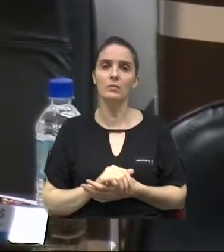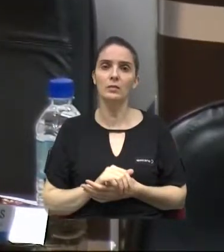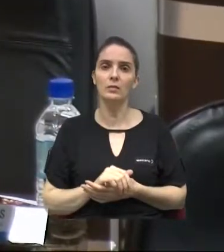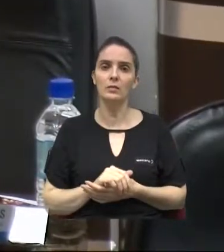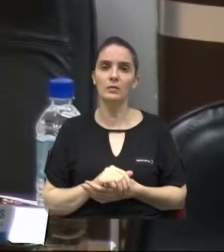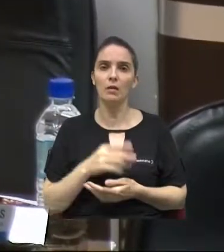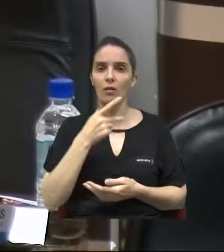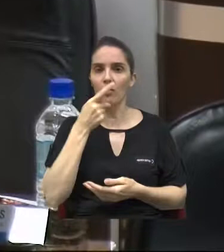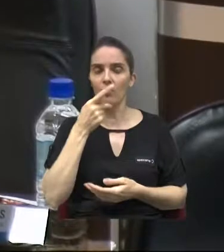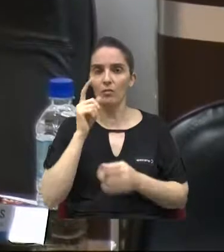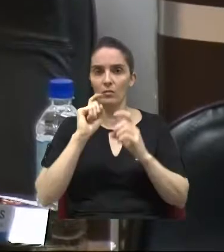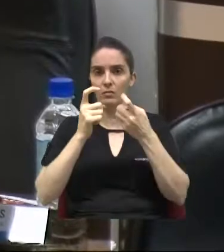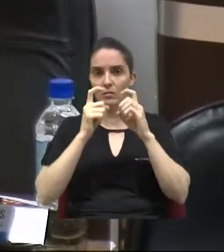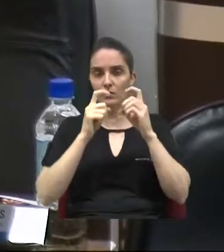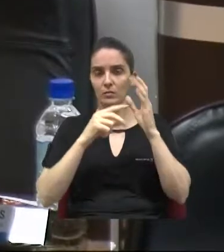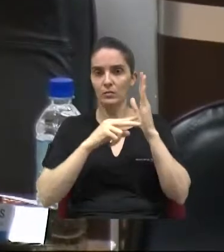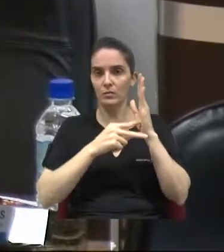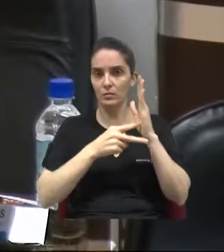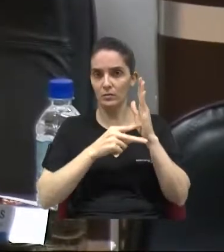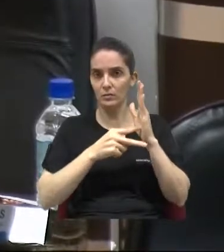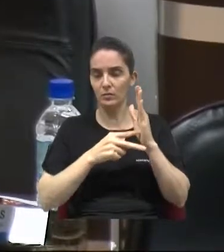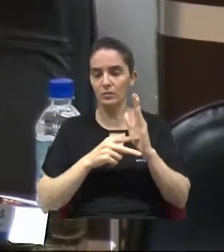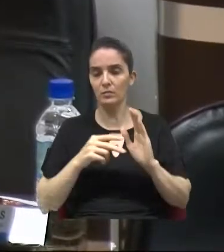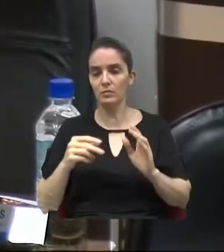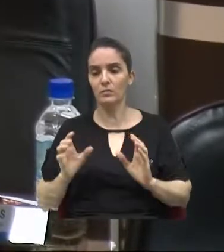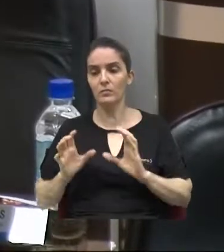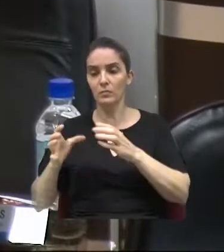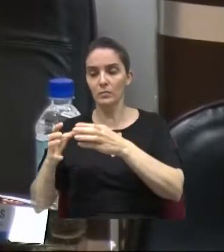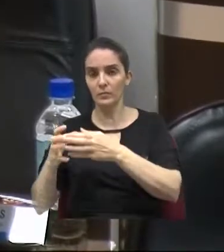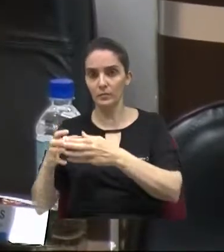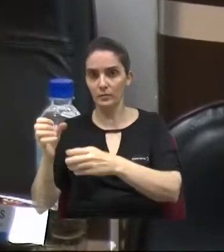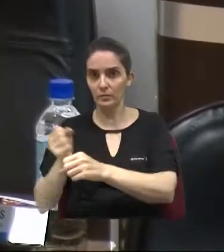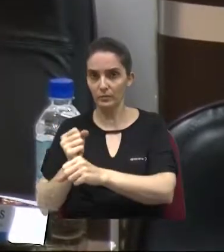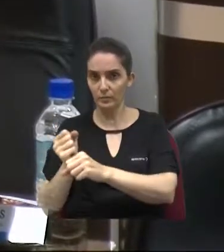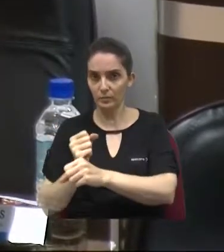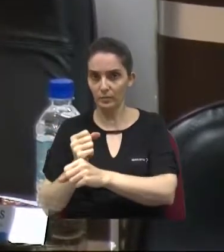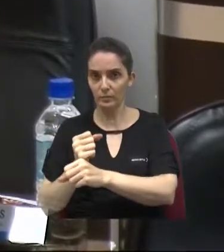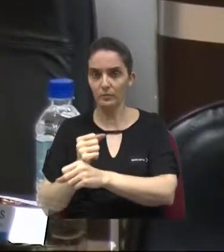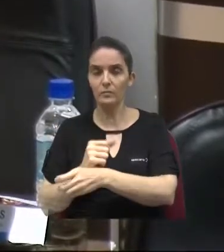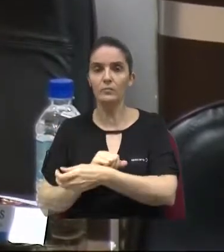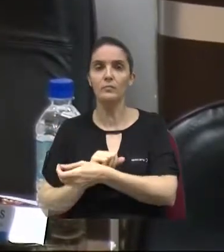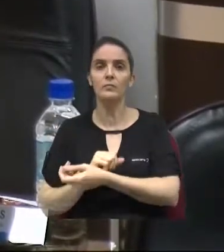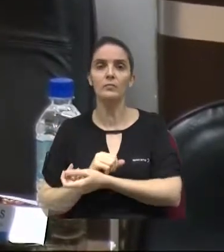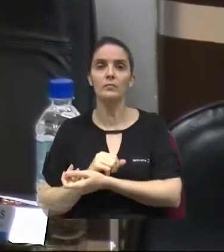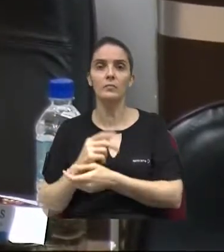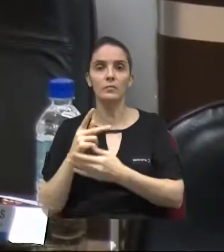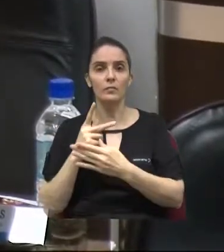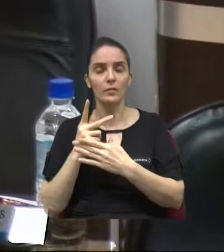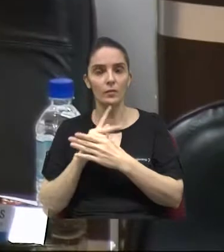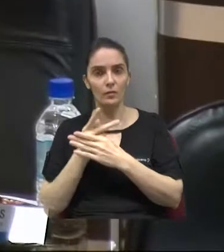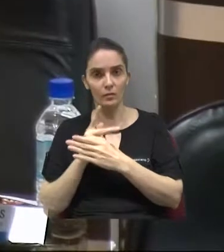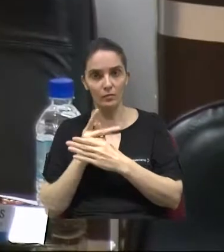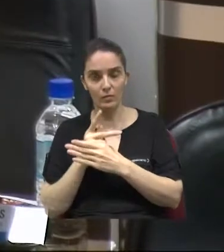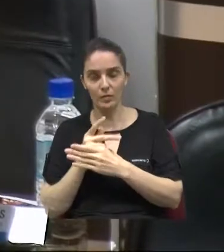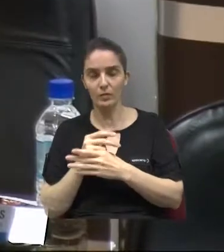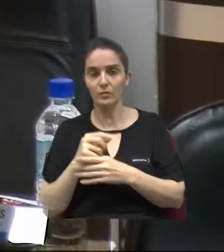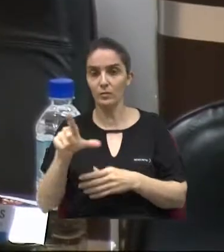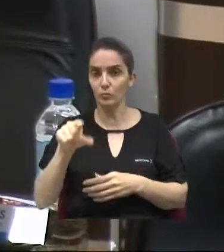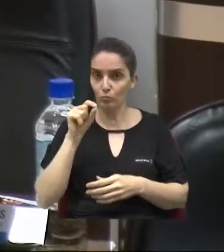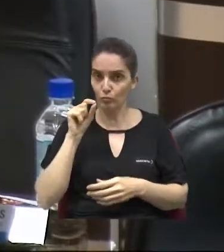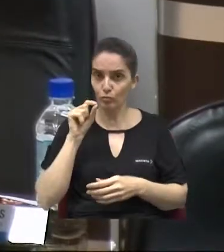reunião com o sindicato até a Comissão de Obras e Transportes. O vereador Helder designou a minha pessoa para ser relator. Nós